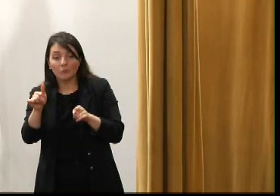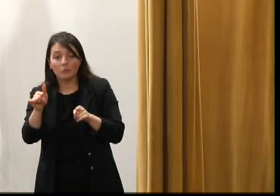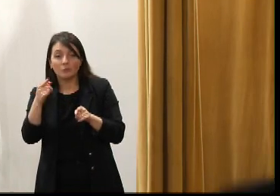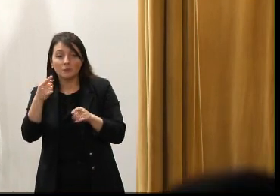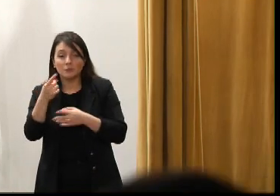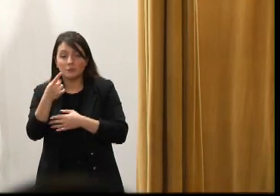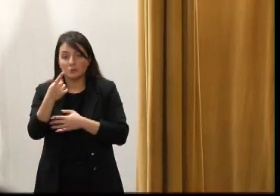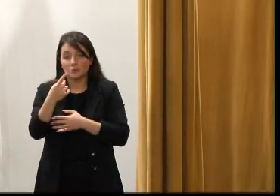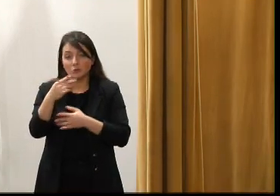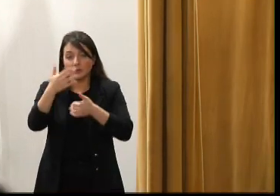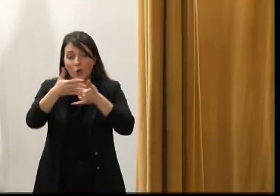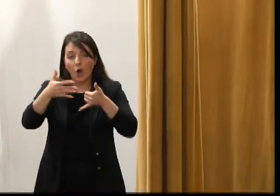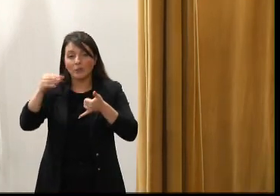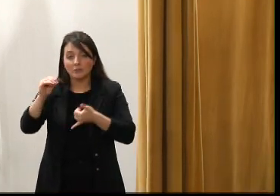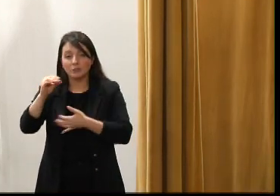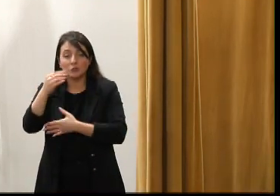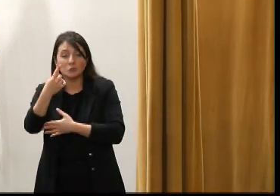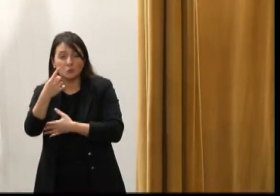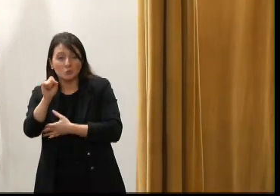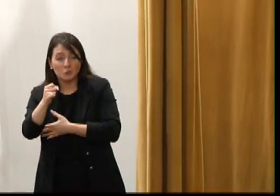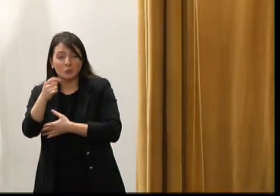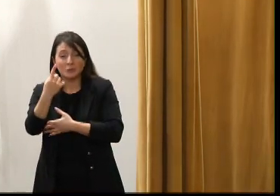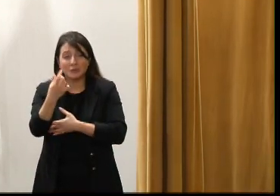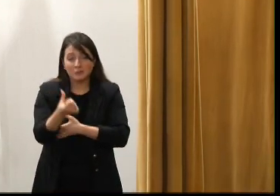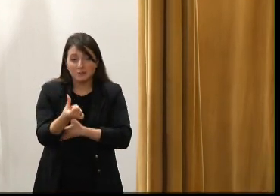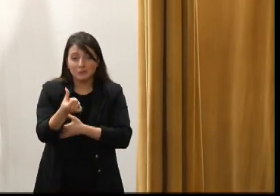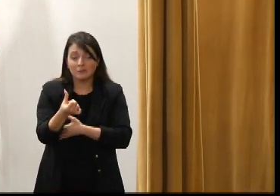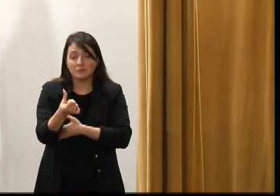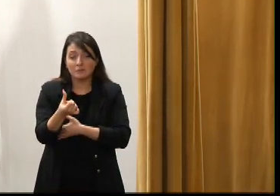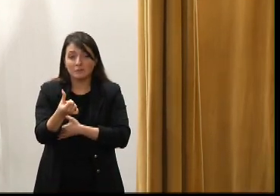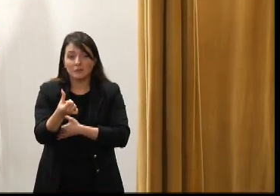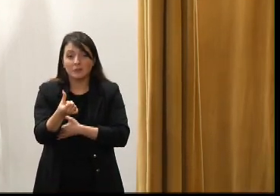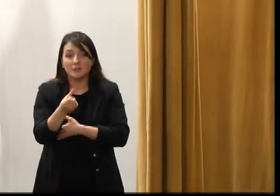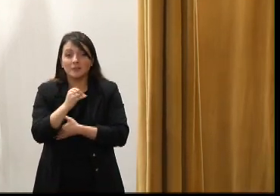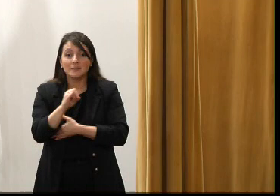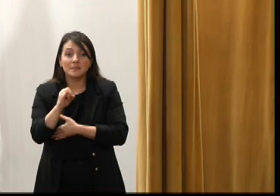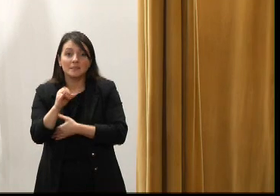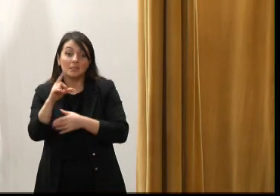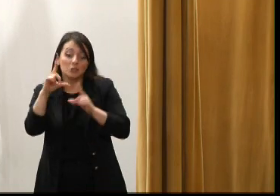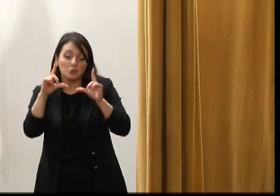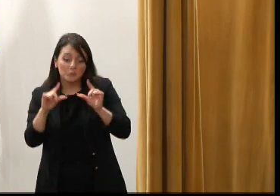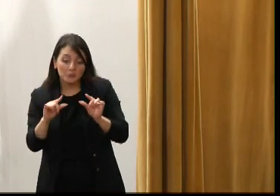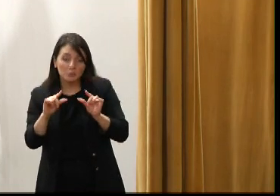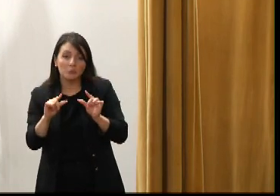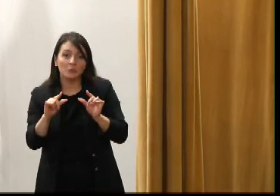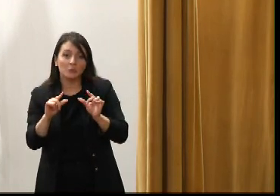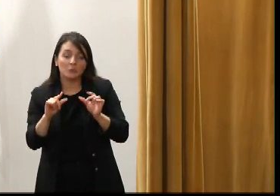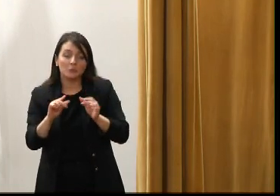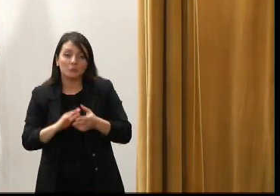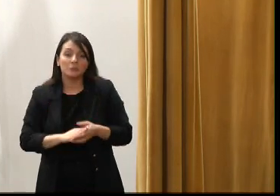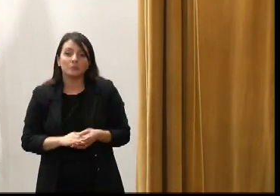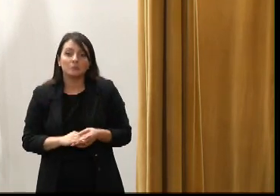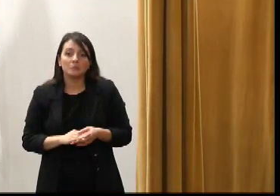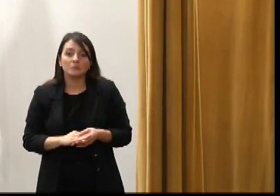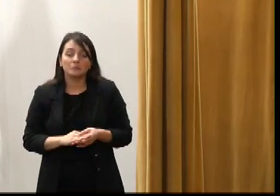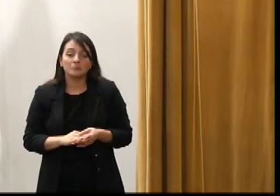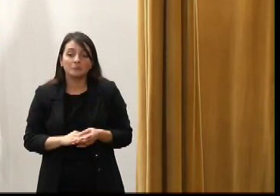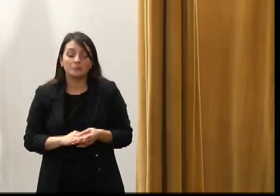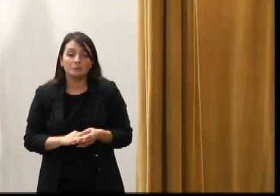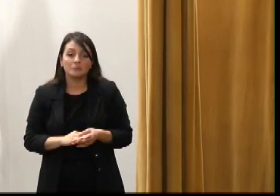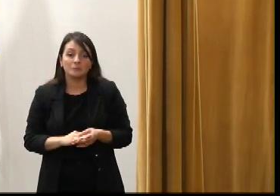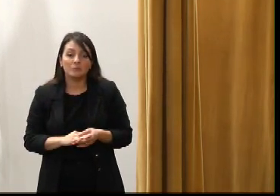para 16. Se fez uma regressão, nesse caso dá uma equação de segundo grau, um polinômio de segundo grau, mas que é